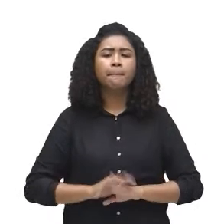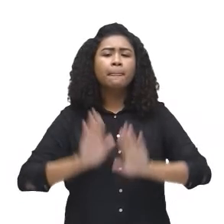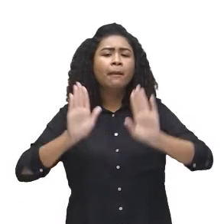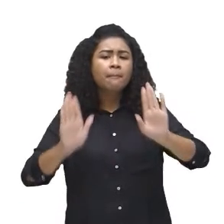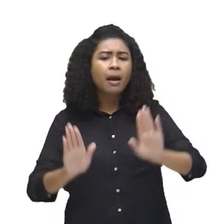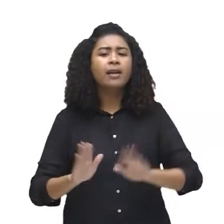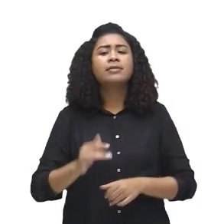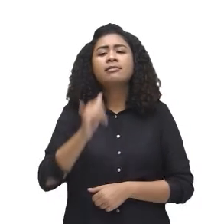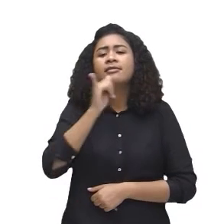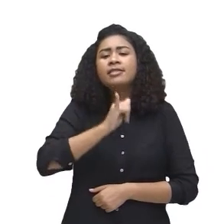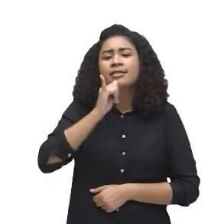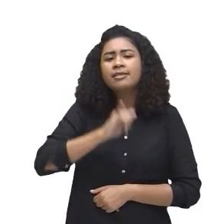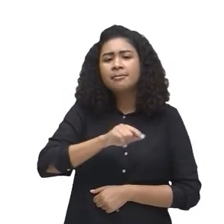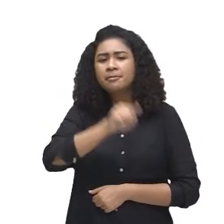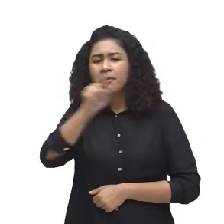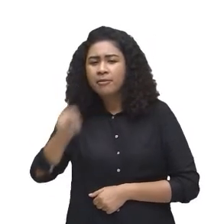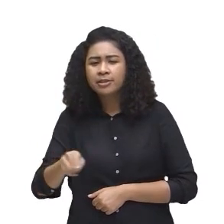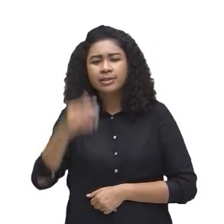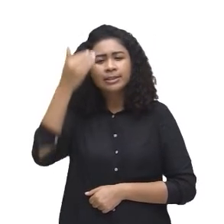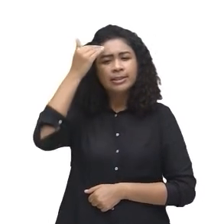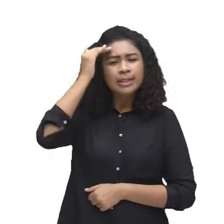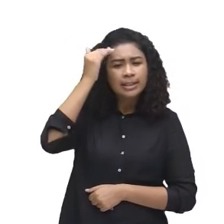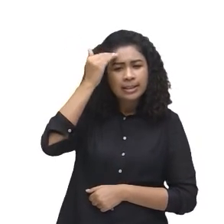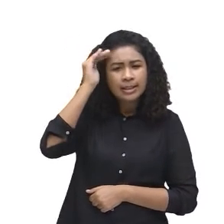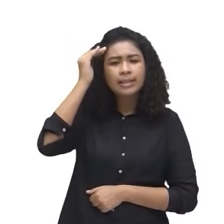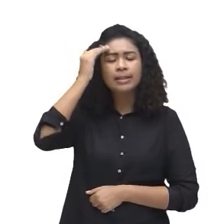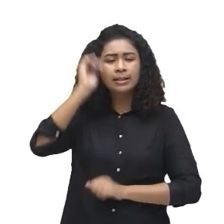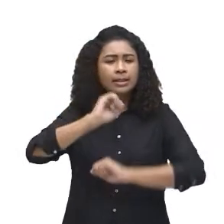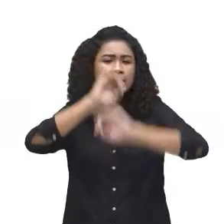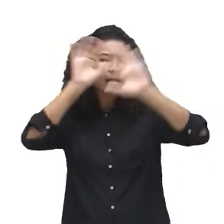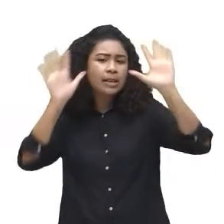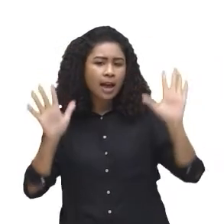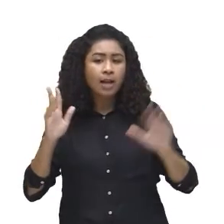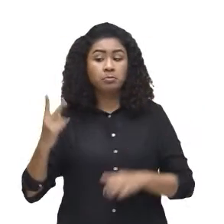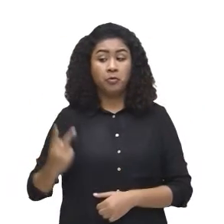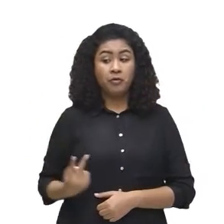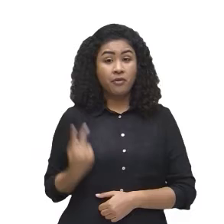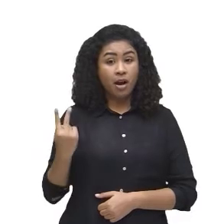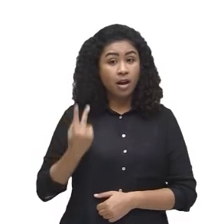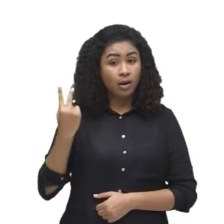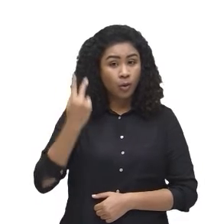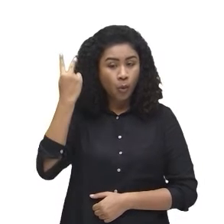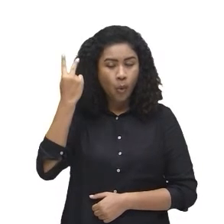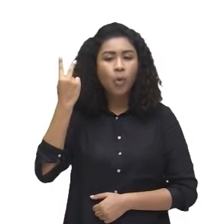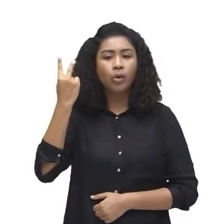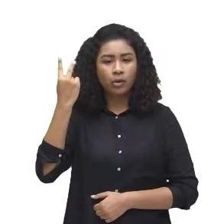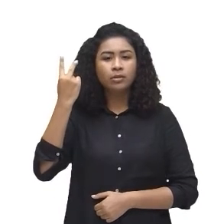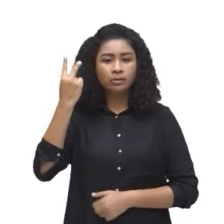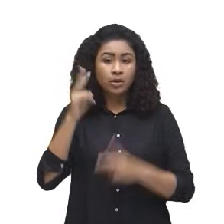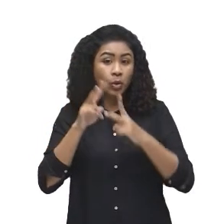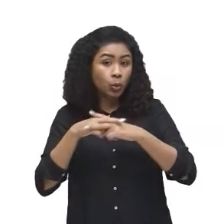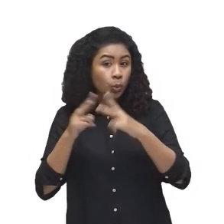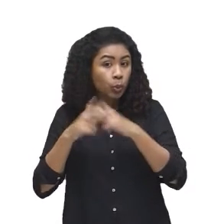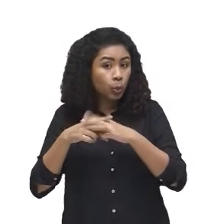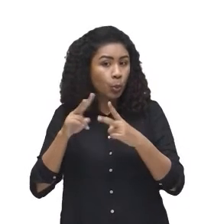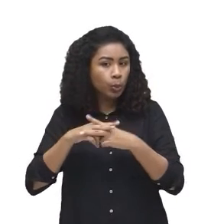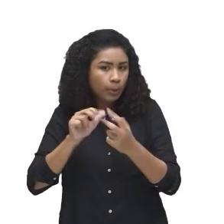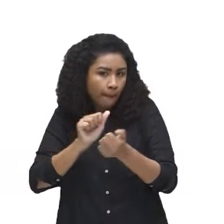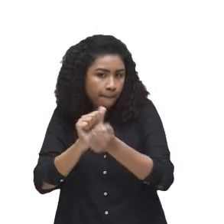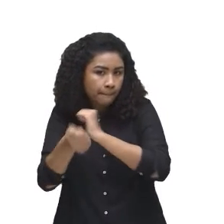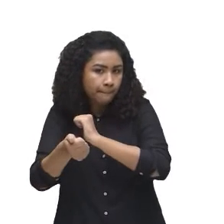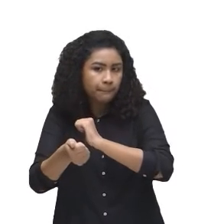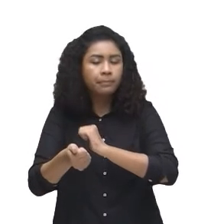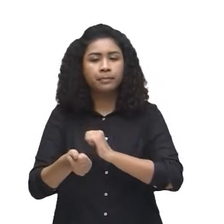mais essa ideia, esse princípio, né, dos valores das lutas, é que eu vou chamar aqui